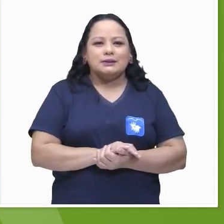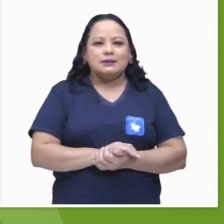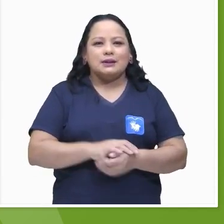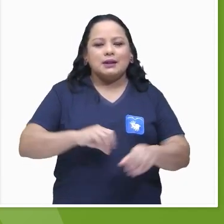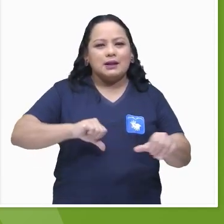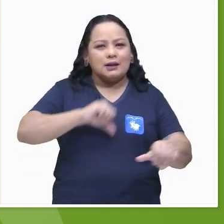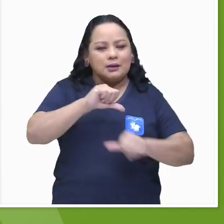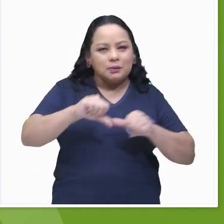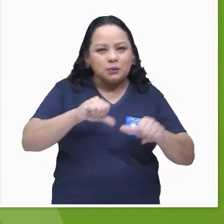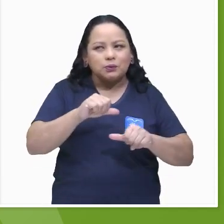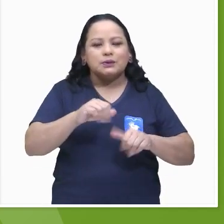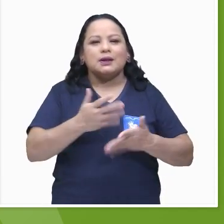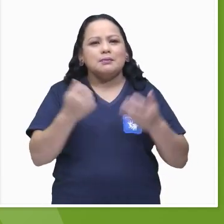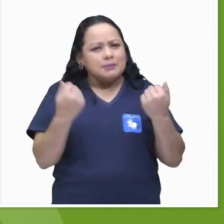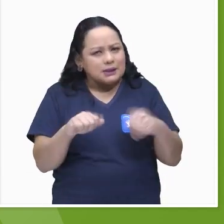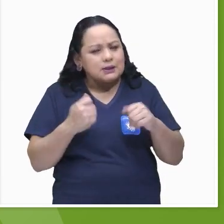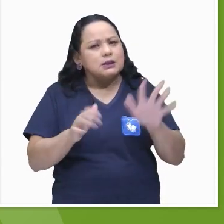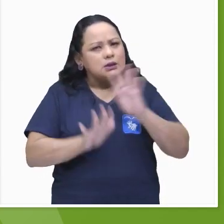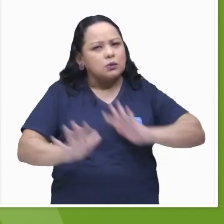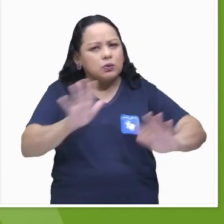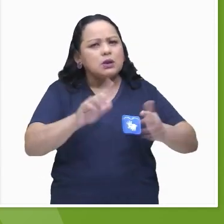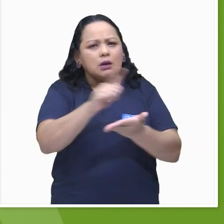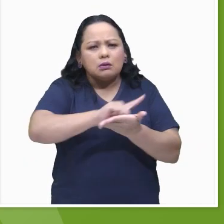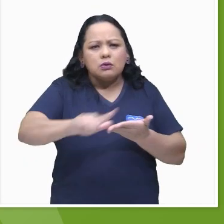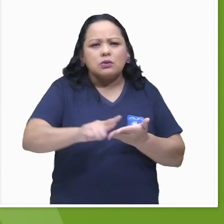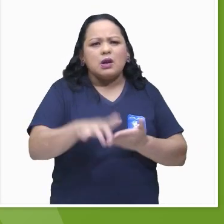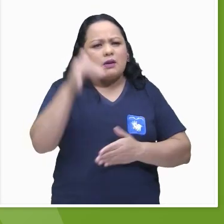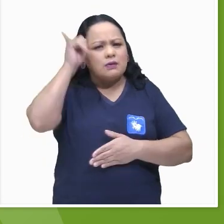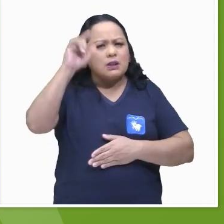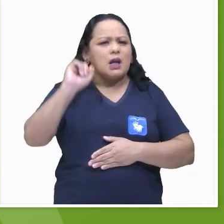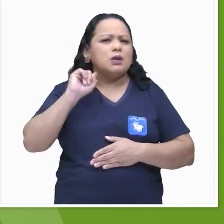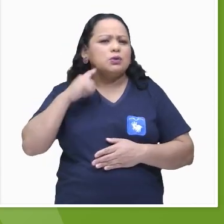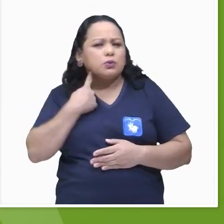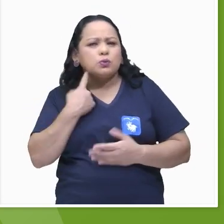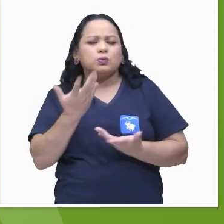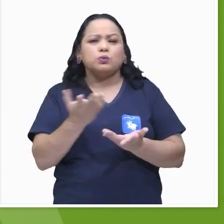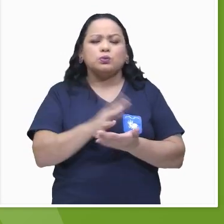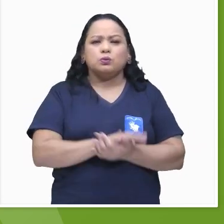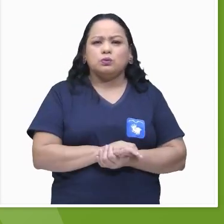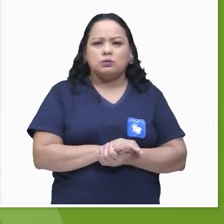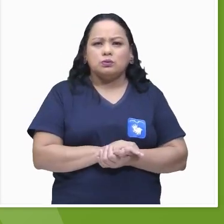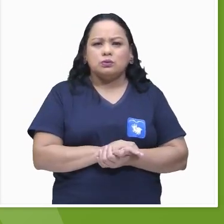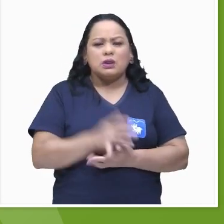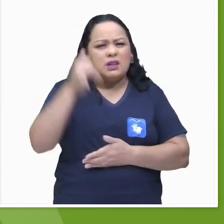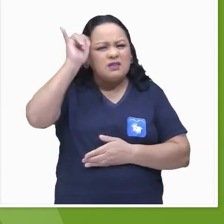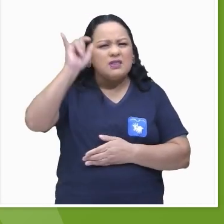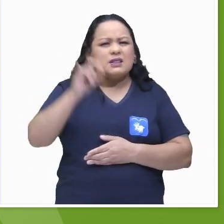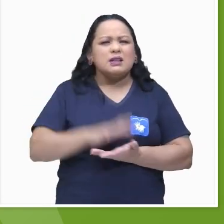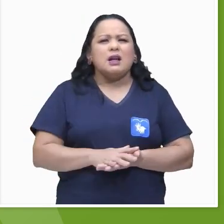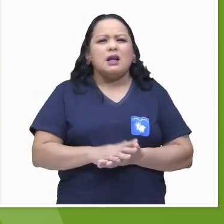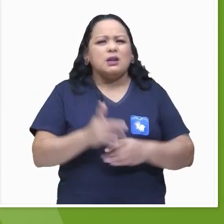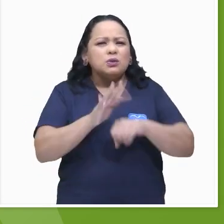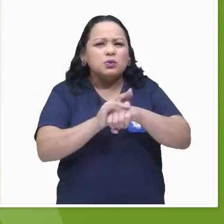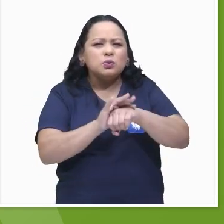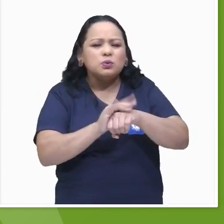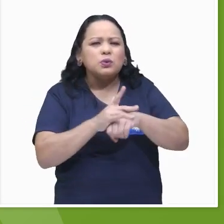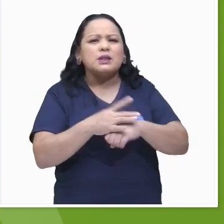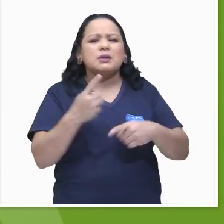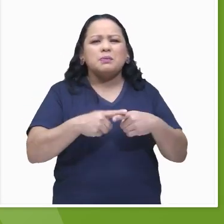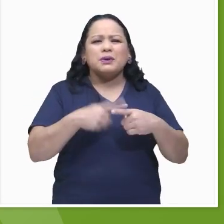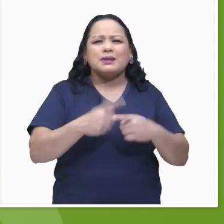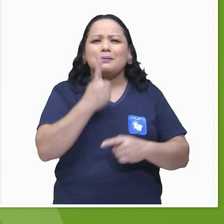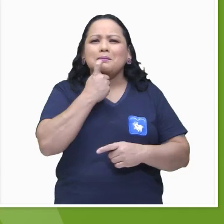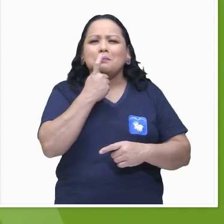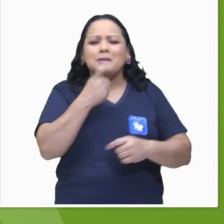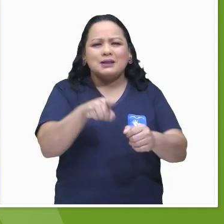pessoa utilizar, tá? Para ela não ficar suja, também para evitar infecção, afinal é sangue que tem